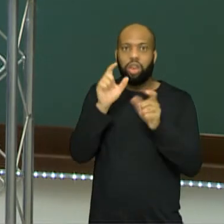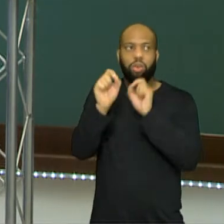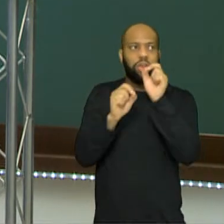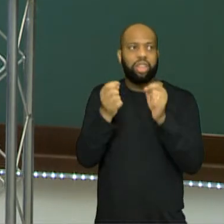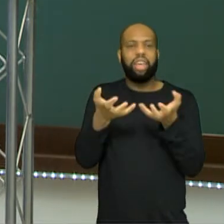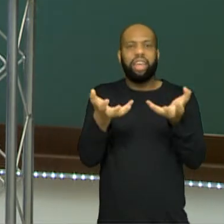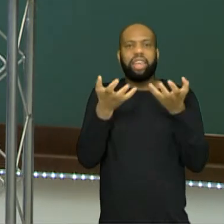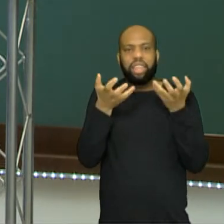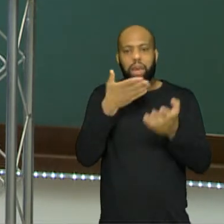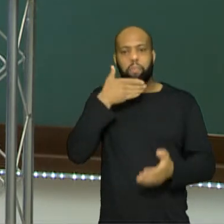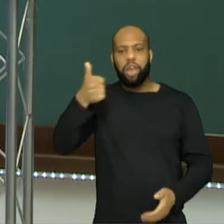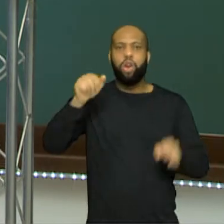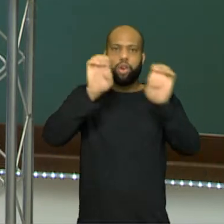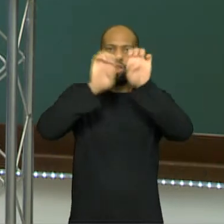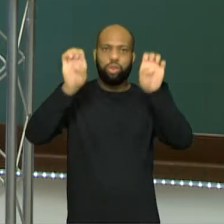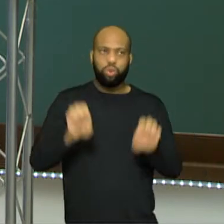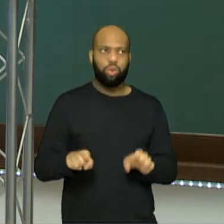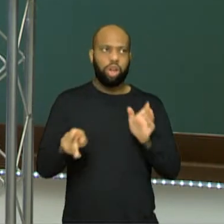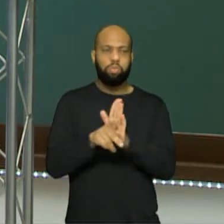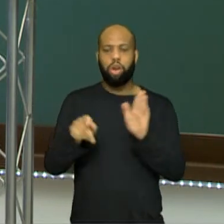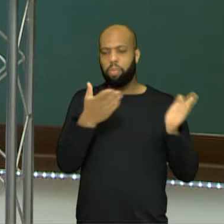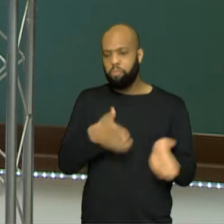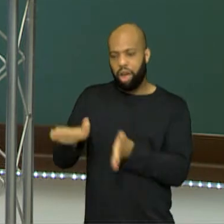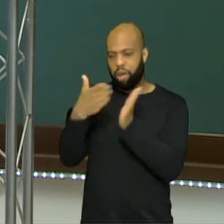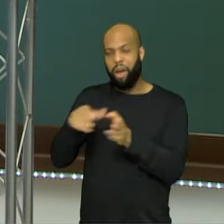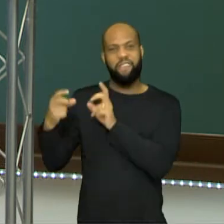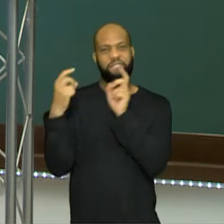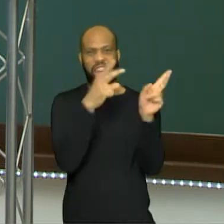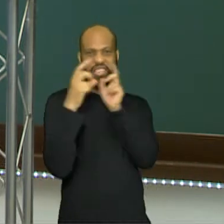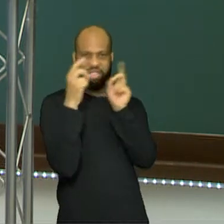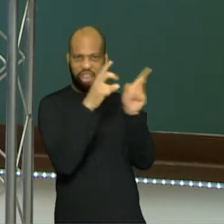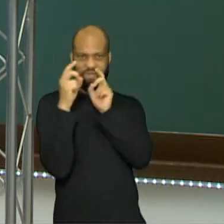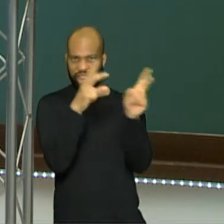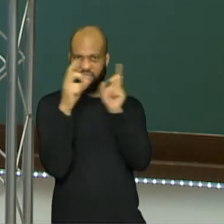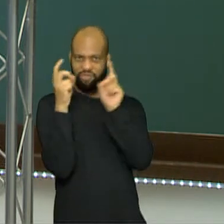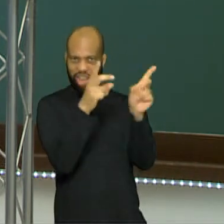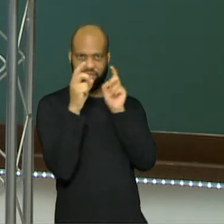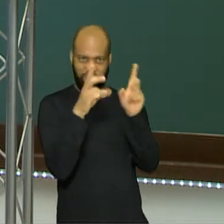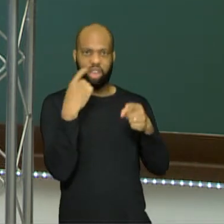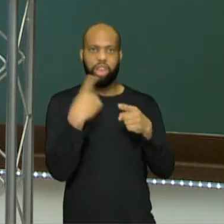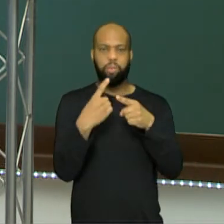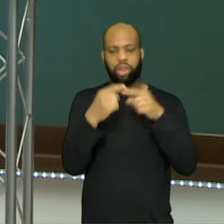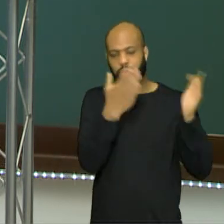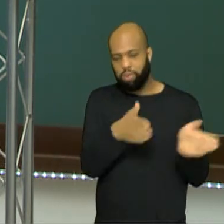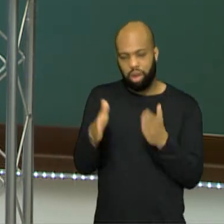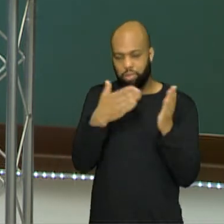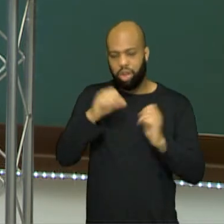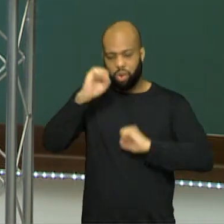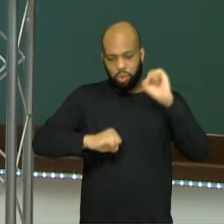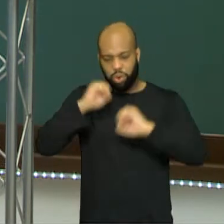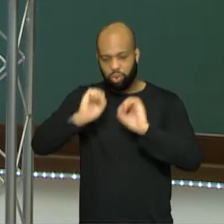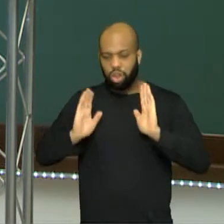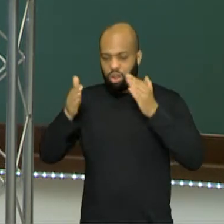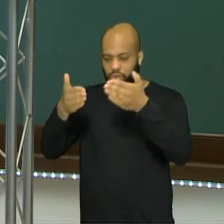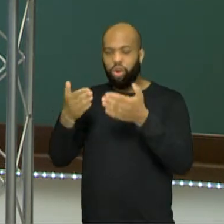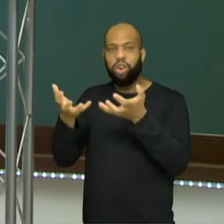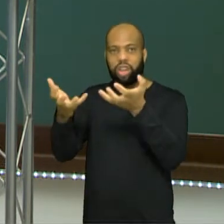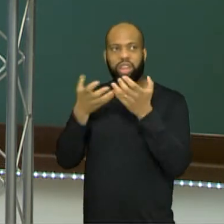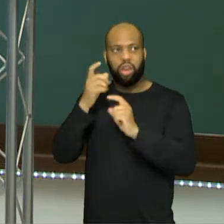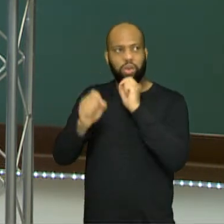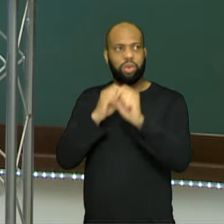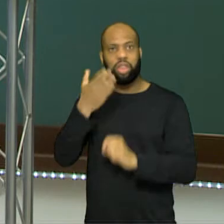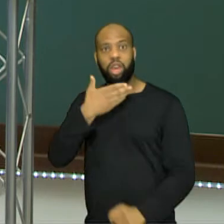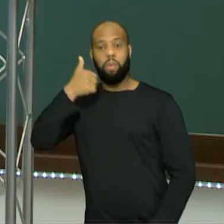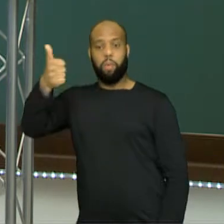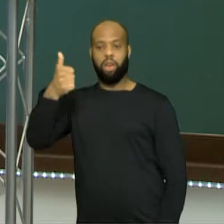numa melhoria da estrutura da produção. Ou seja, as indústrias voltaram-se muito mais ao incremento